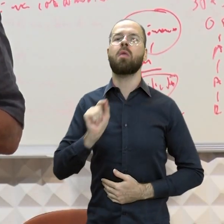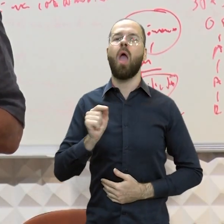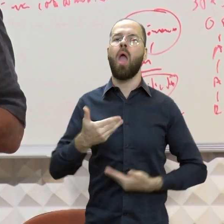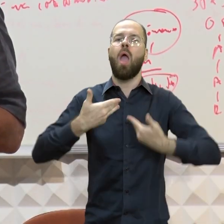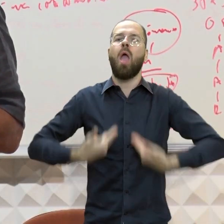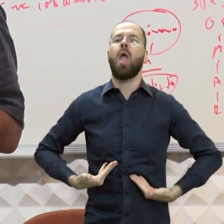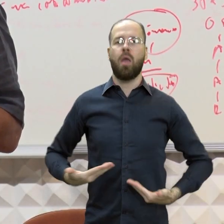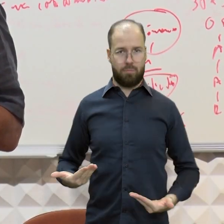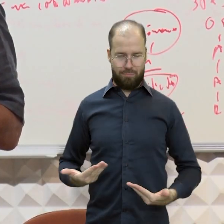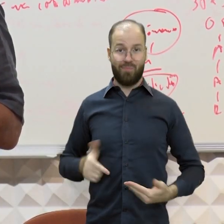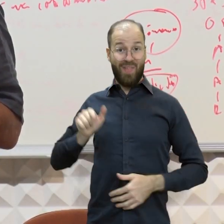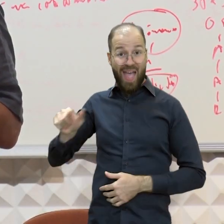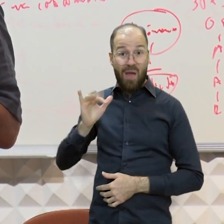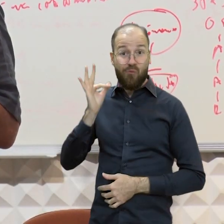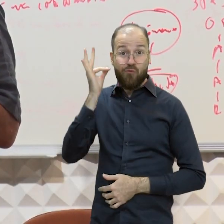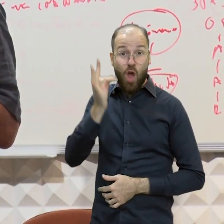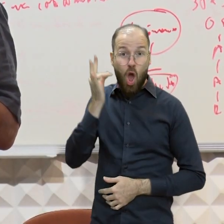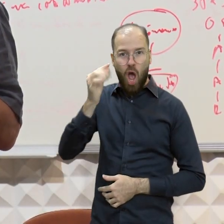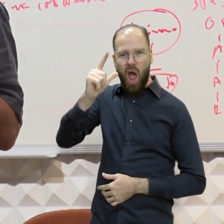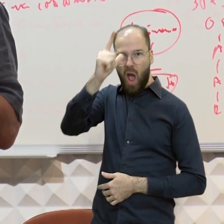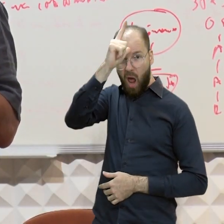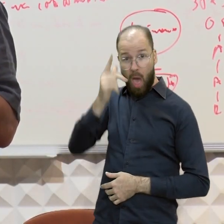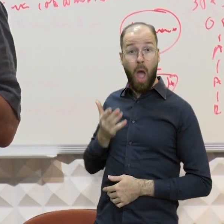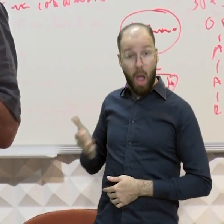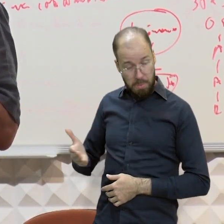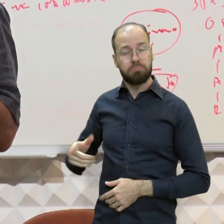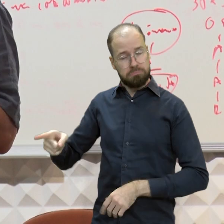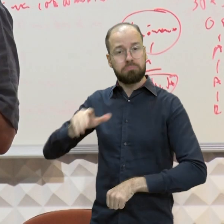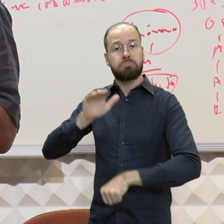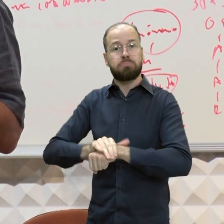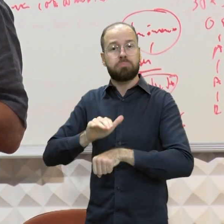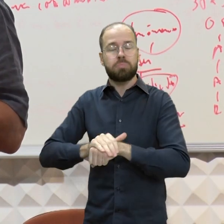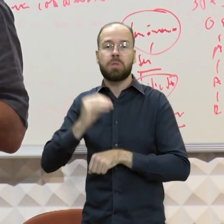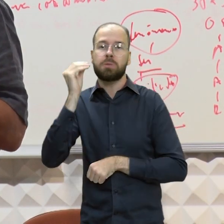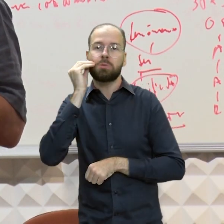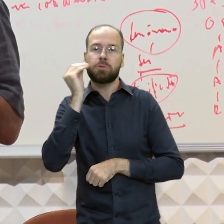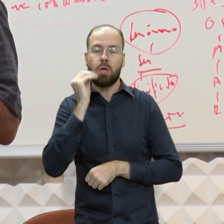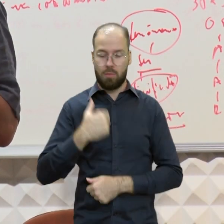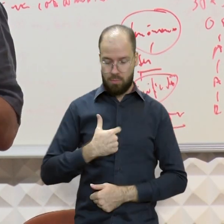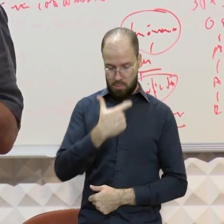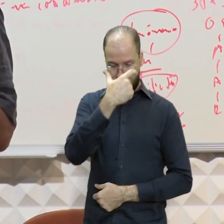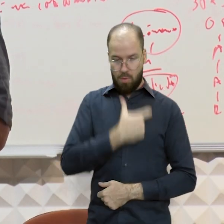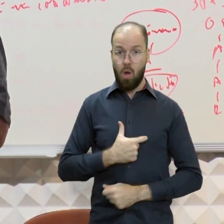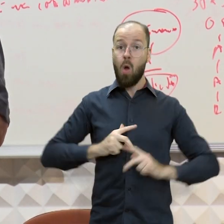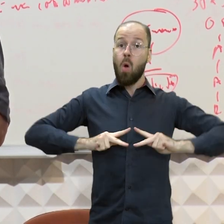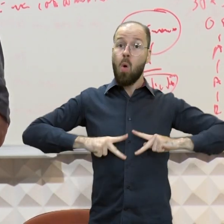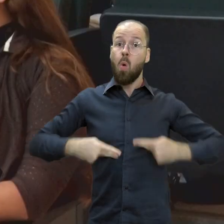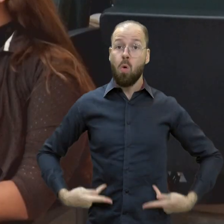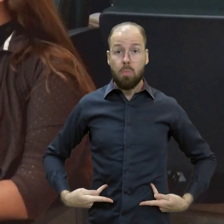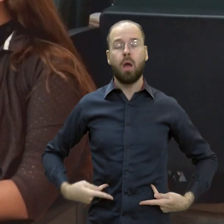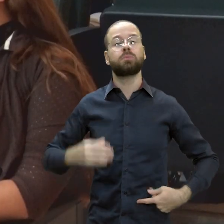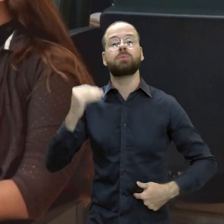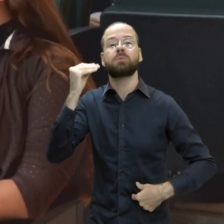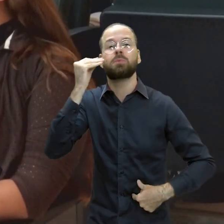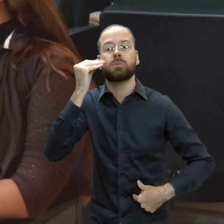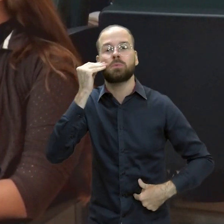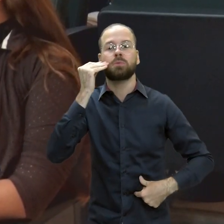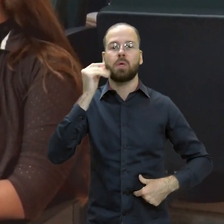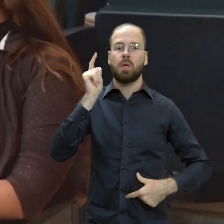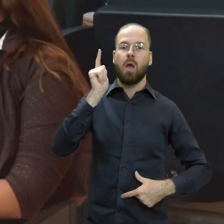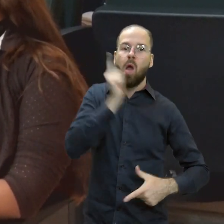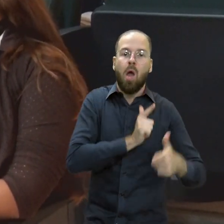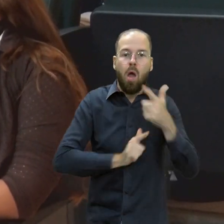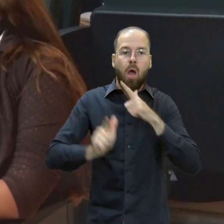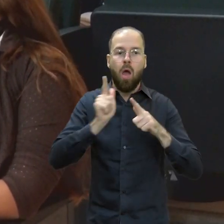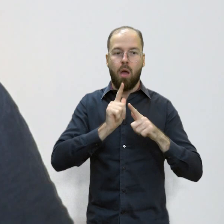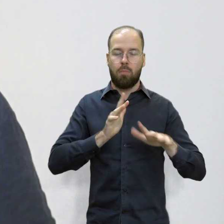ele, envolve reduzir o ente humano às suas possibilidades propriamente ditas de realização das suas experiências